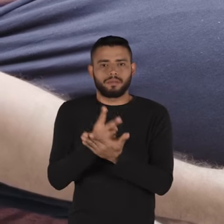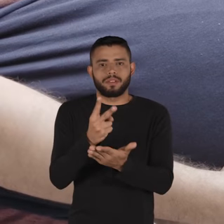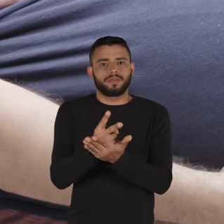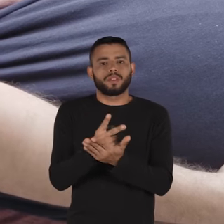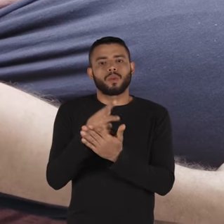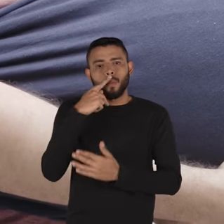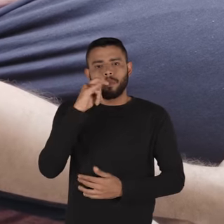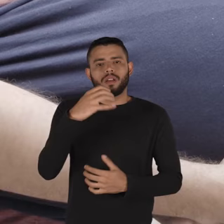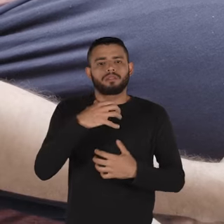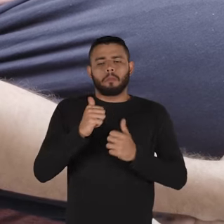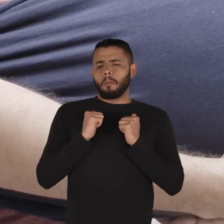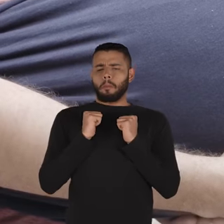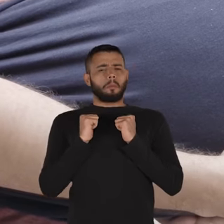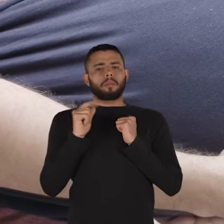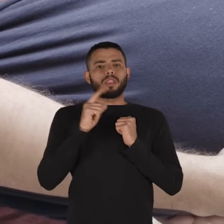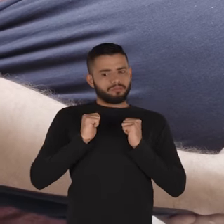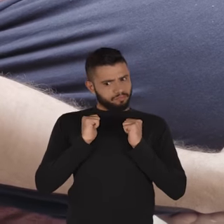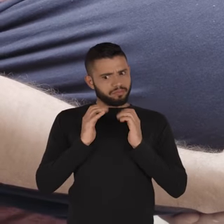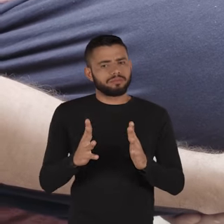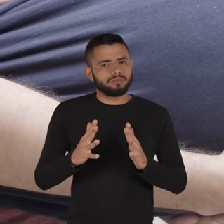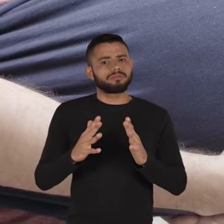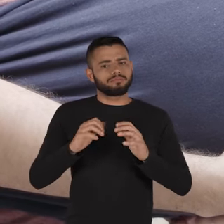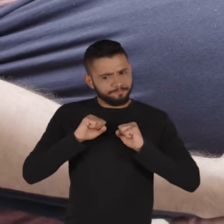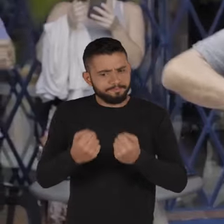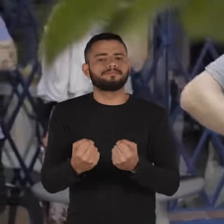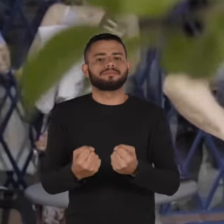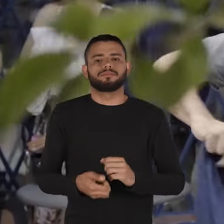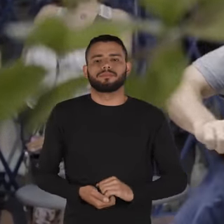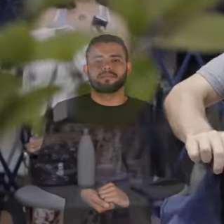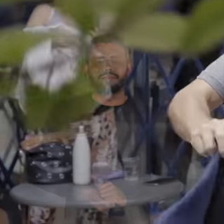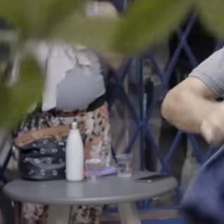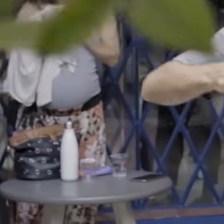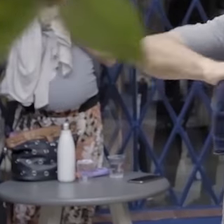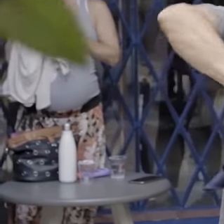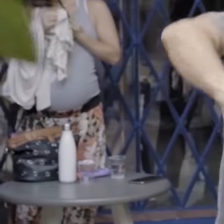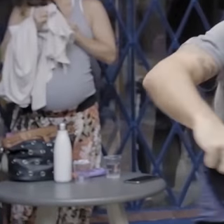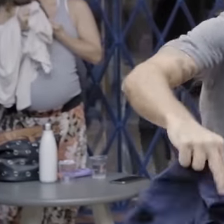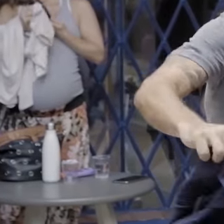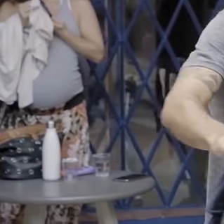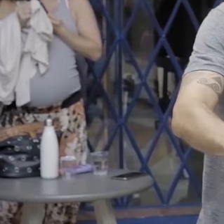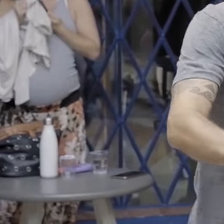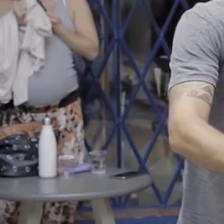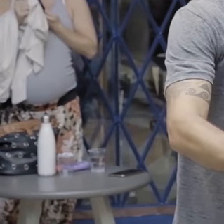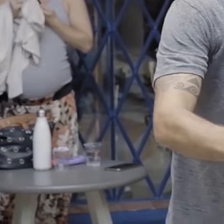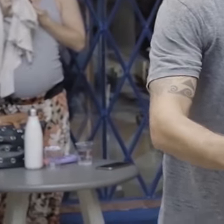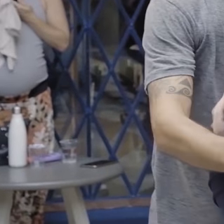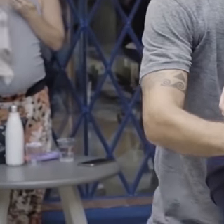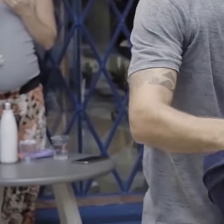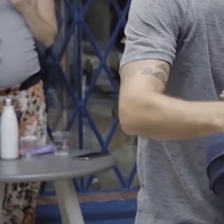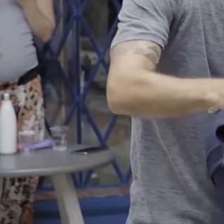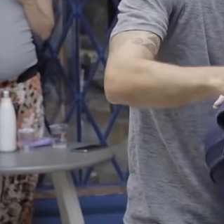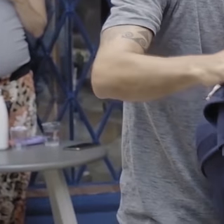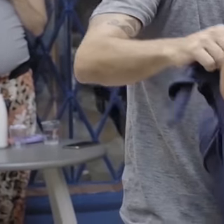Já não tem uma atitude passiva, tem uma atitude ativa. Tiago coloca uma melancia em um grande lenço amarrado à cintura